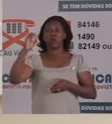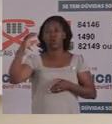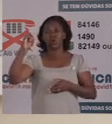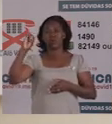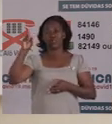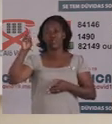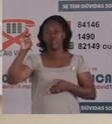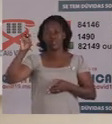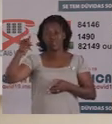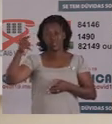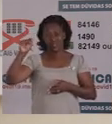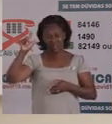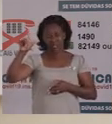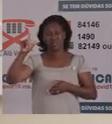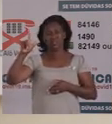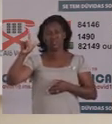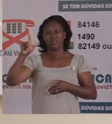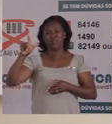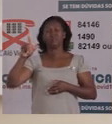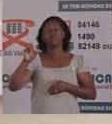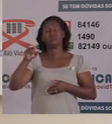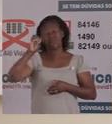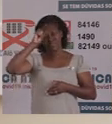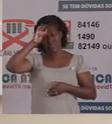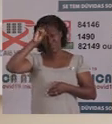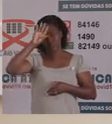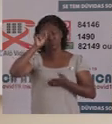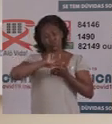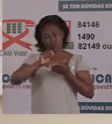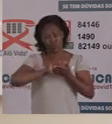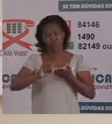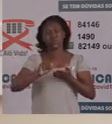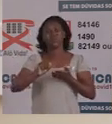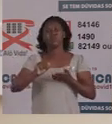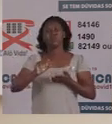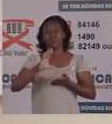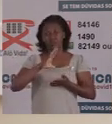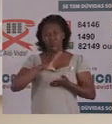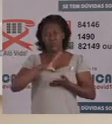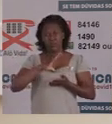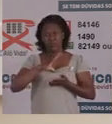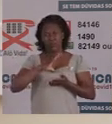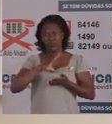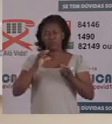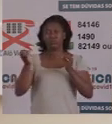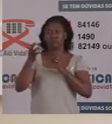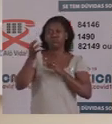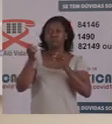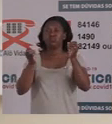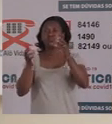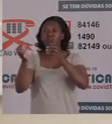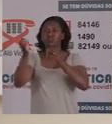cidade de Cape Town. Na África do Sul, registra-se o tipo de transmissão que chamamos de